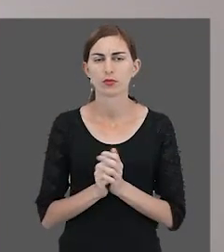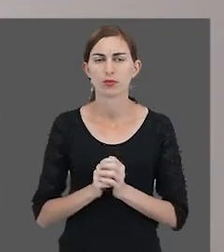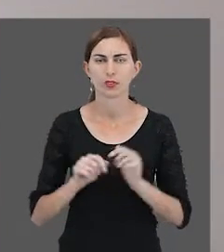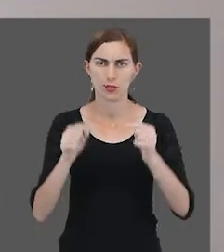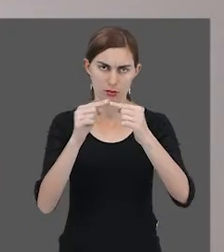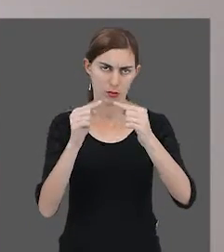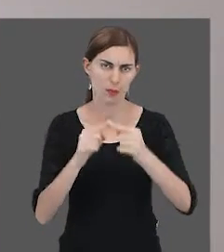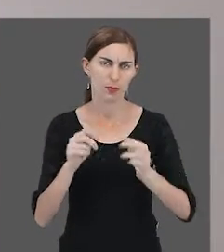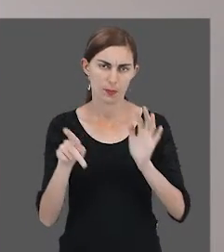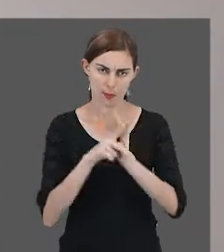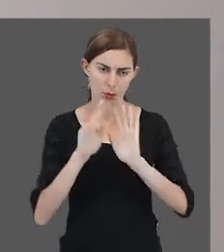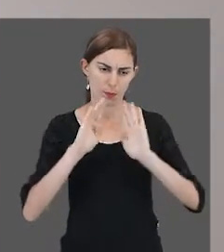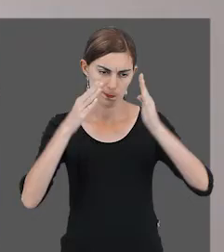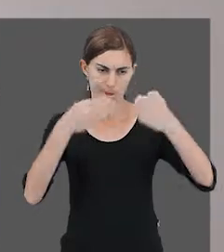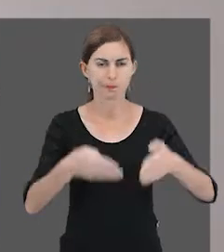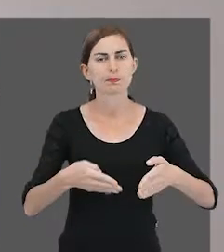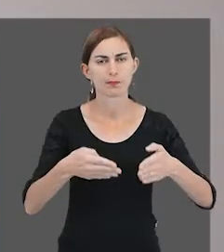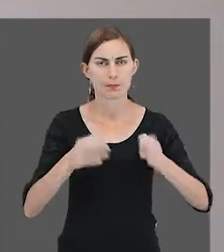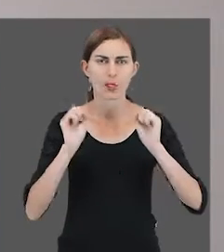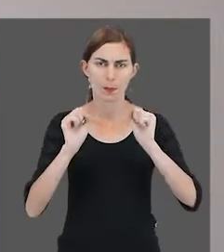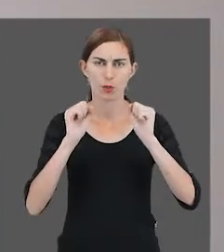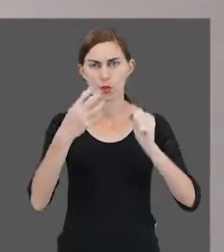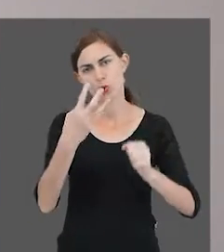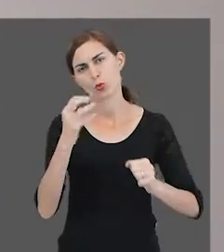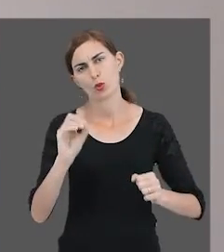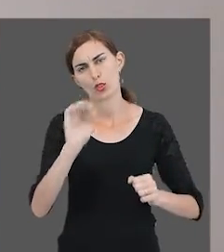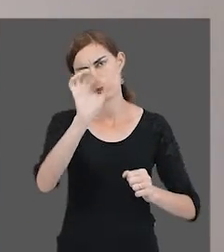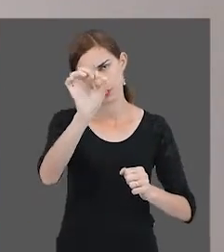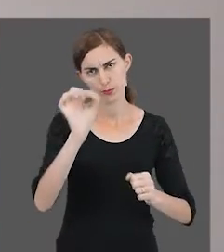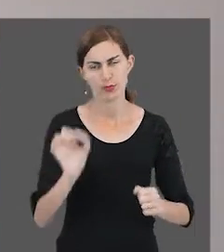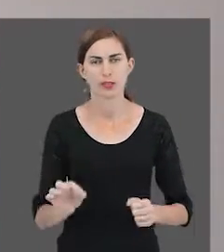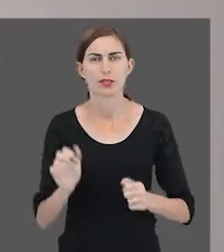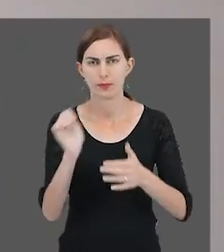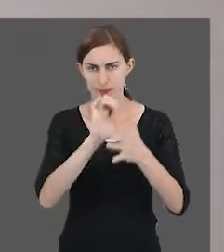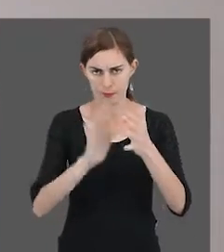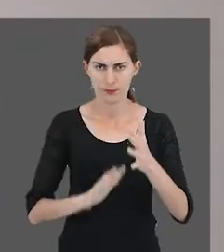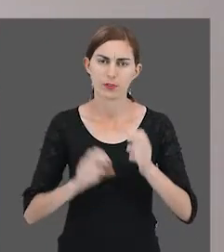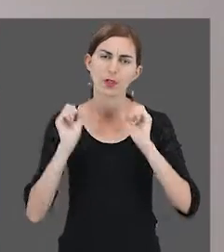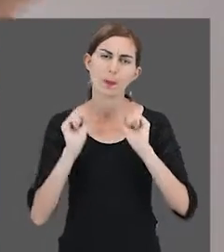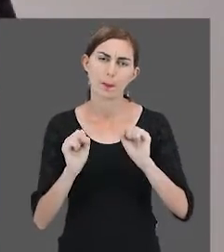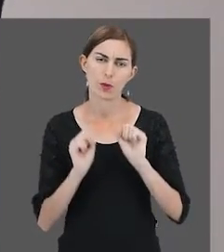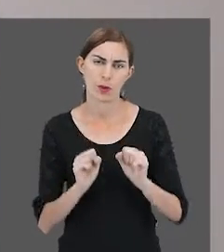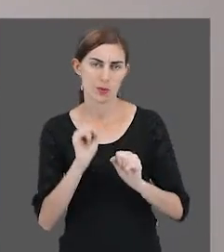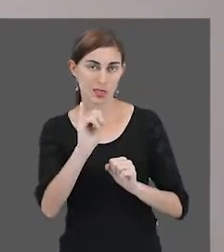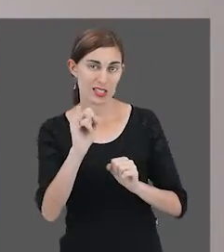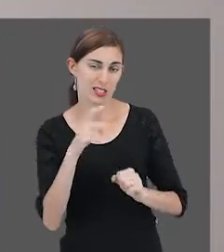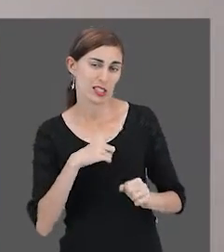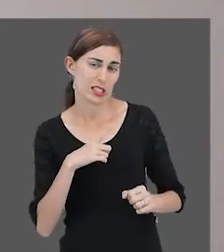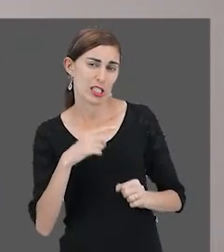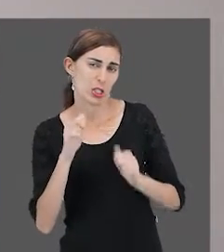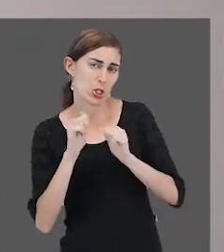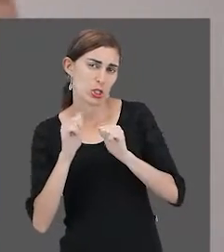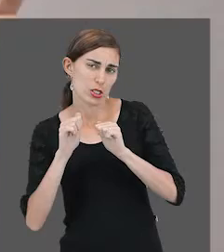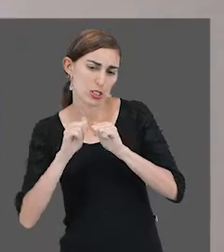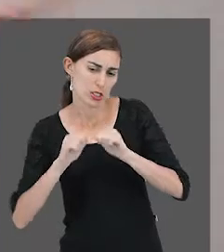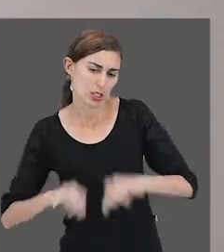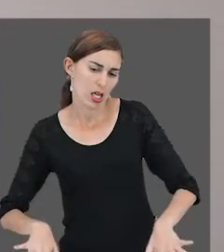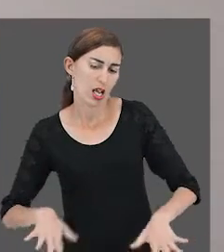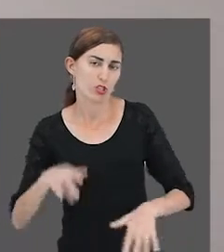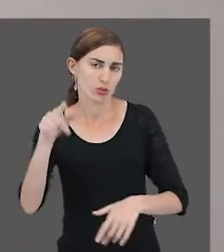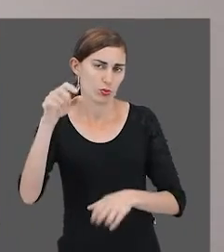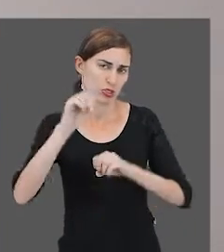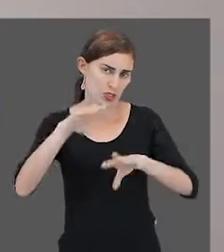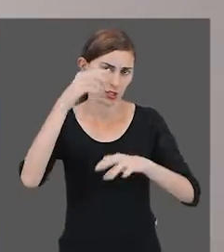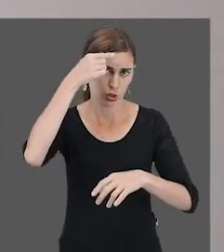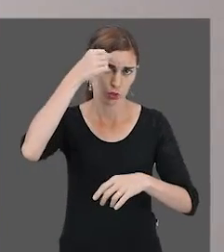na atuação prioritária do ente. Então, eu posso botar os 40% naquelas atividades? Posso. Mas se ali tem uma despesa de ensino superior, eu